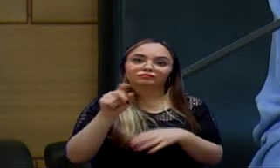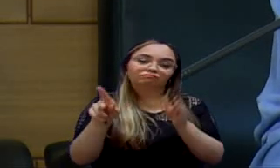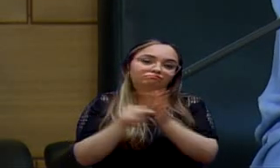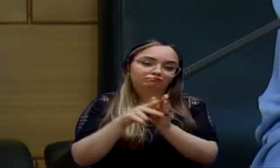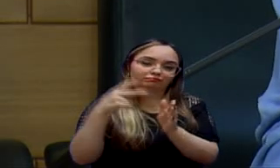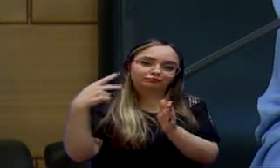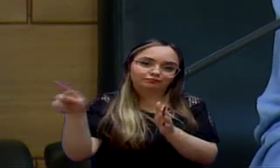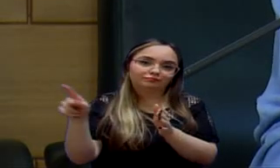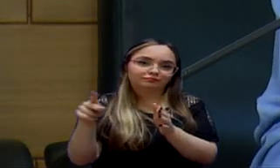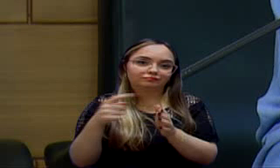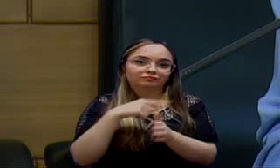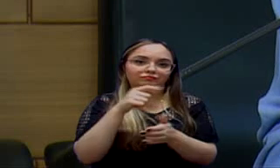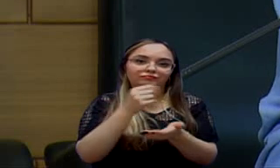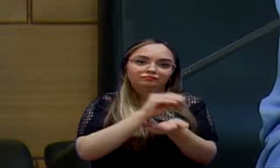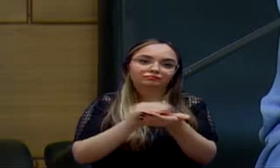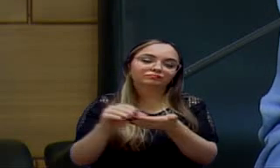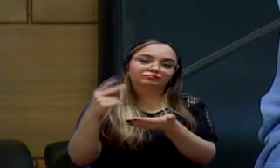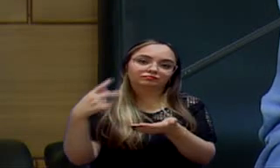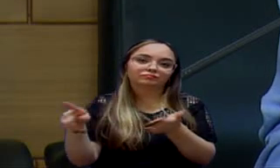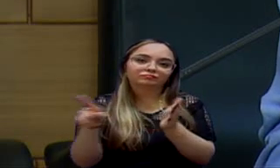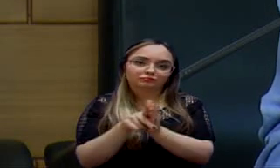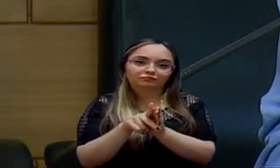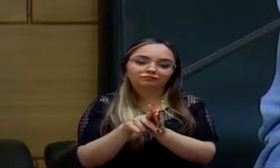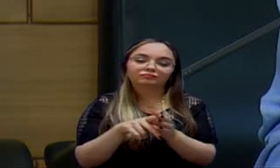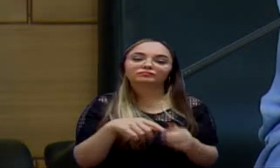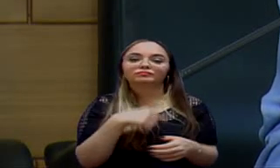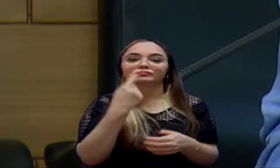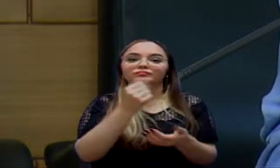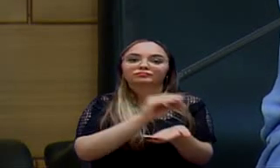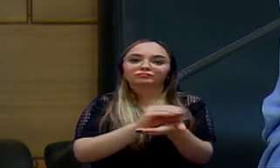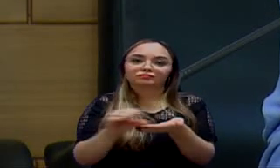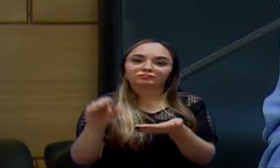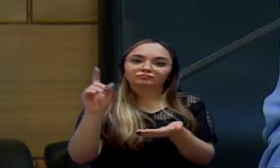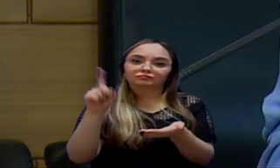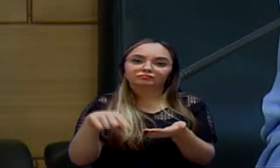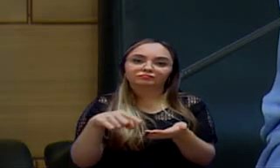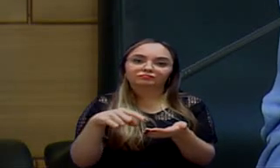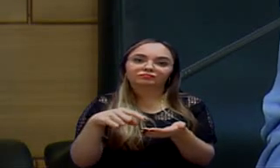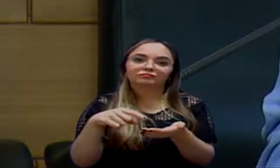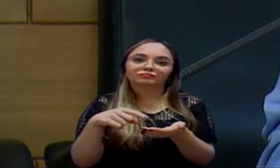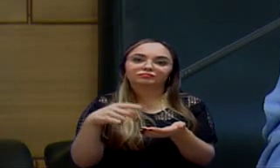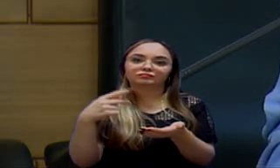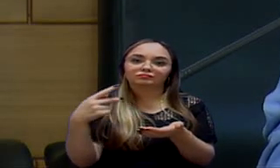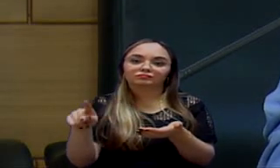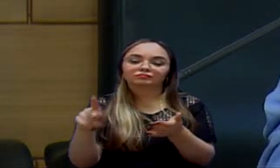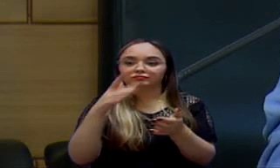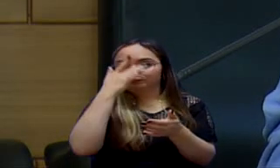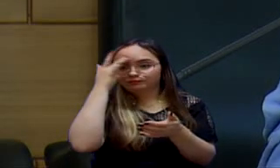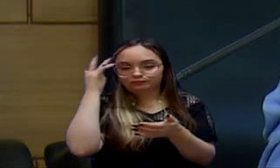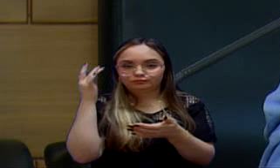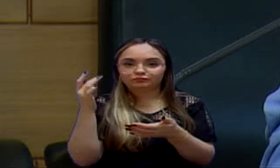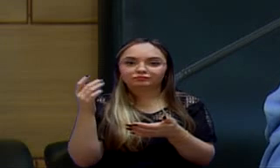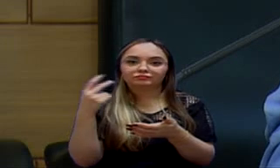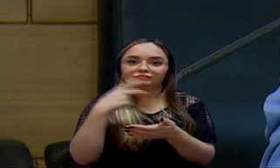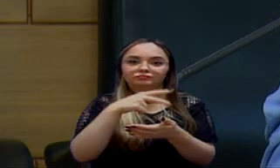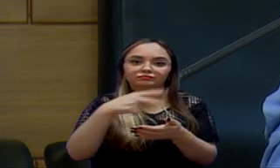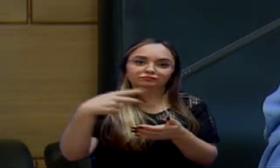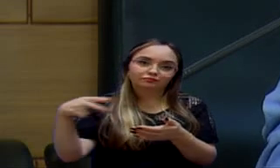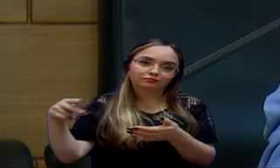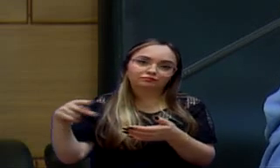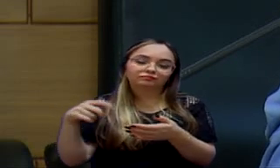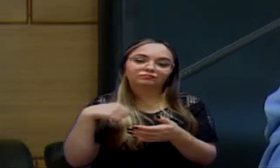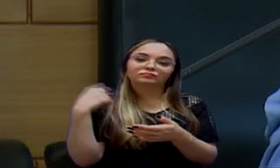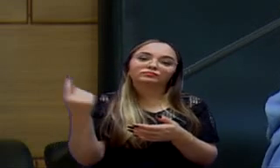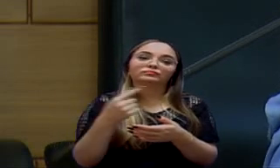própria né os recursos que a gente recebe são parte patronal parte do Servidor não